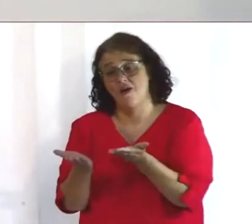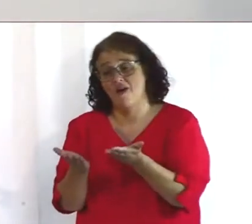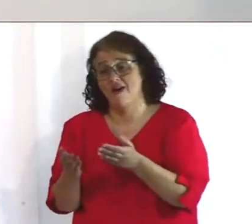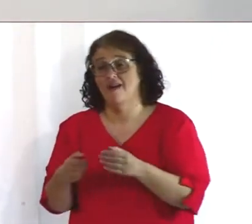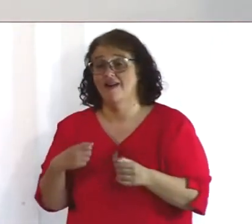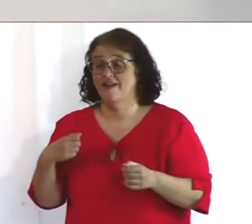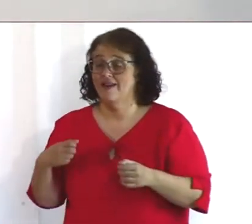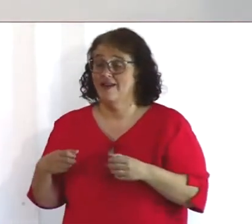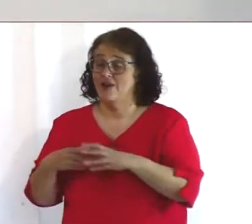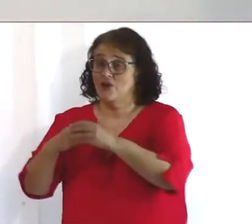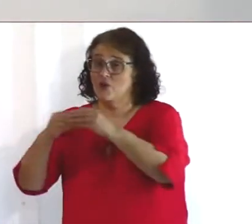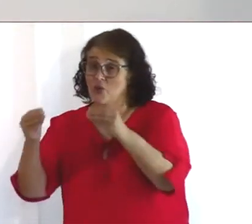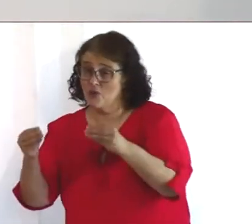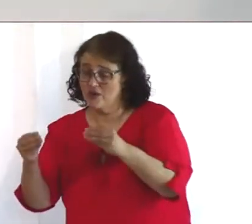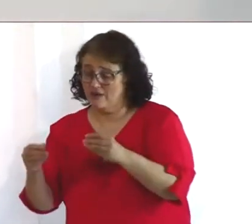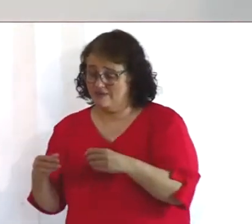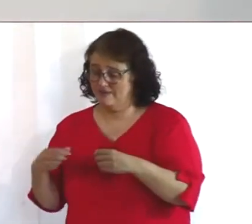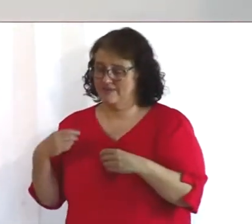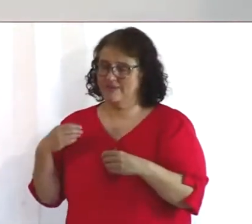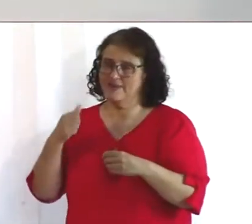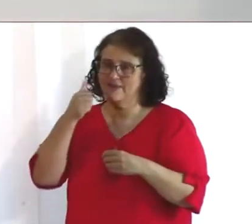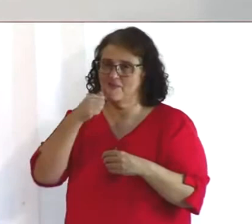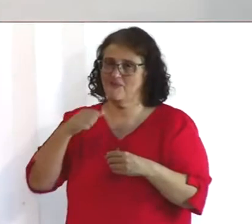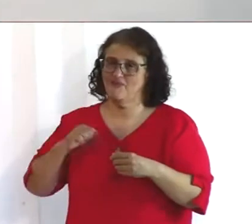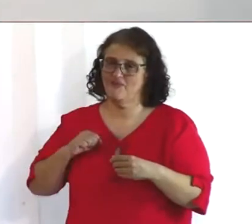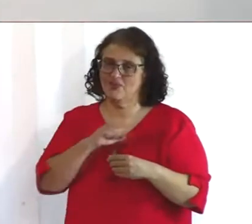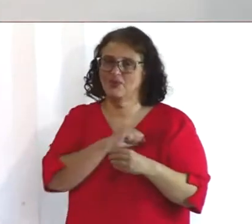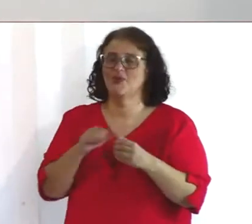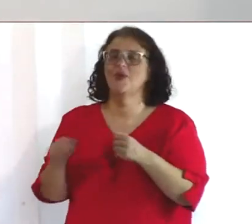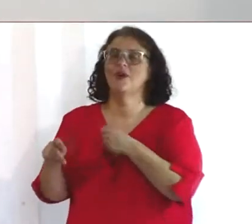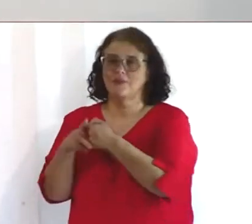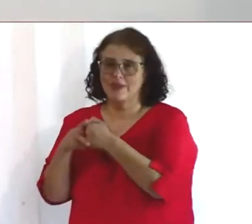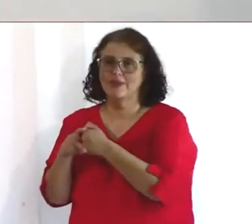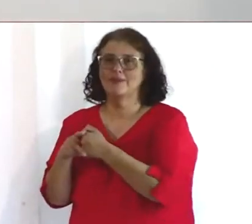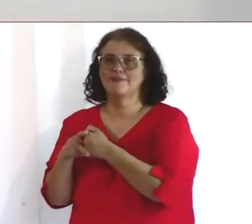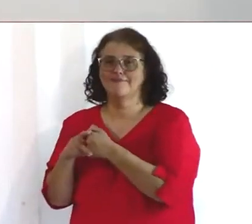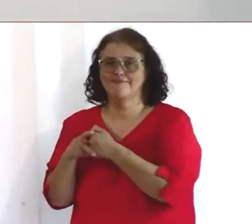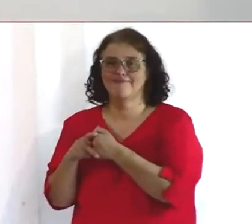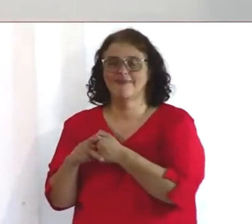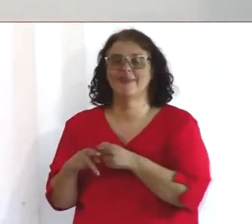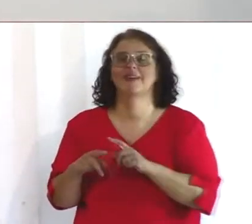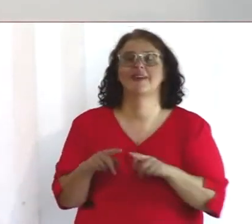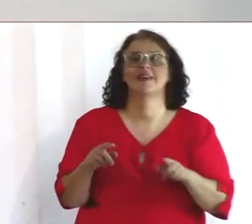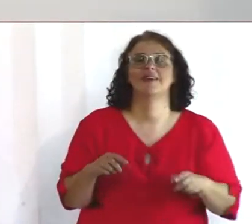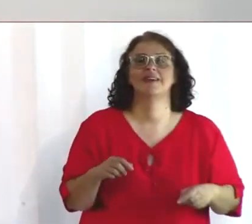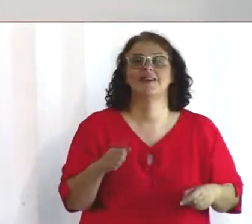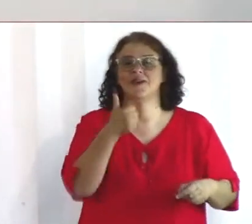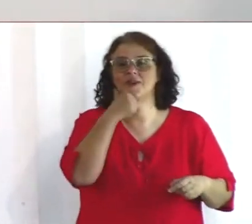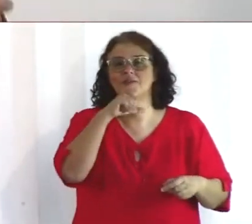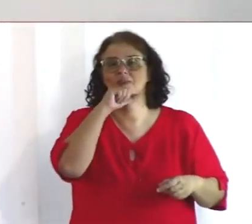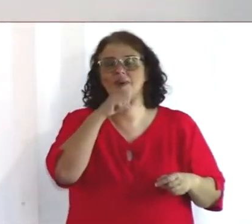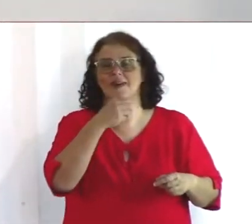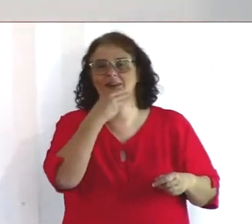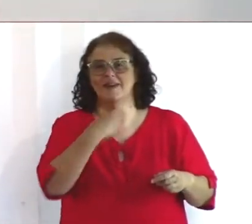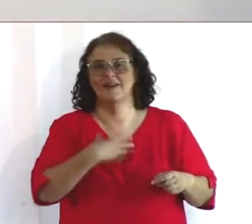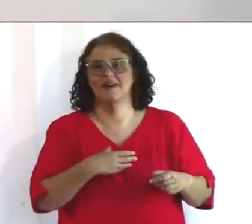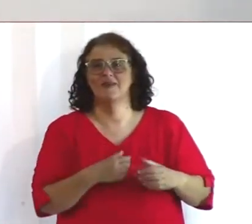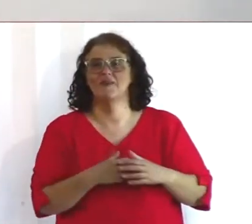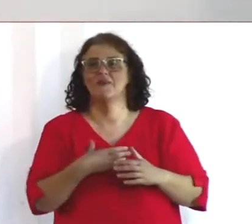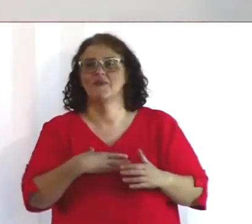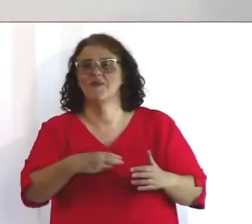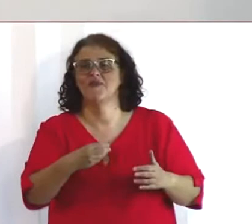reino. No conceito de reino existe o Senhor Deus, Pai, Filho e Espírito Santo, e um reinado